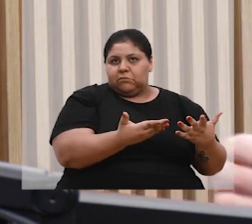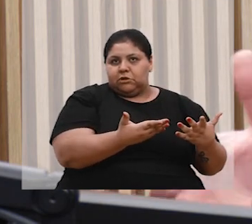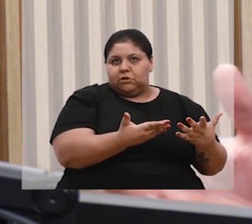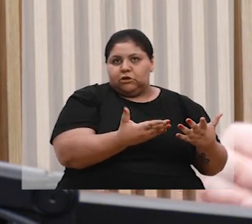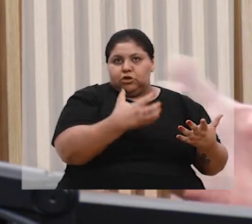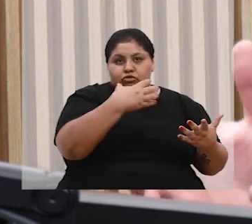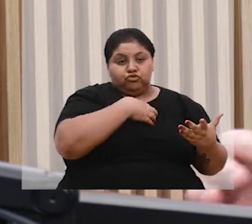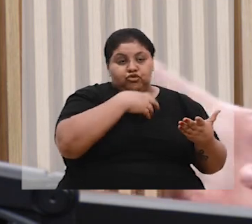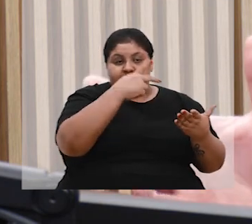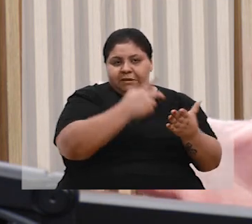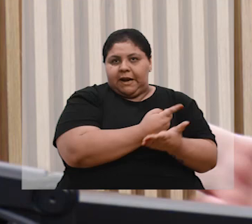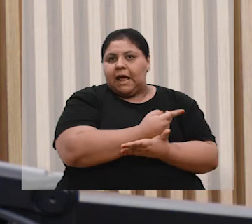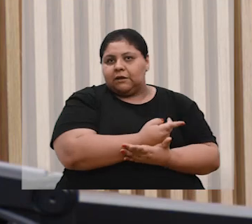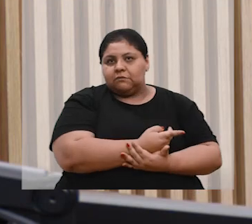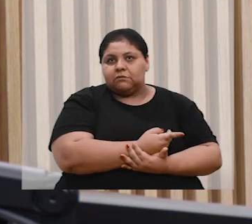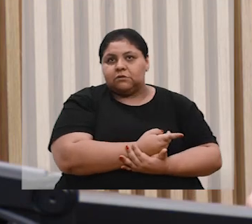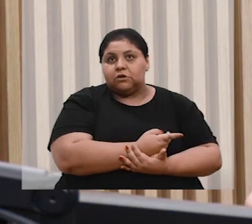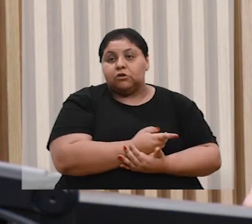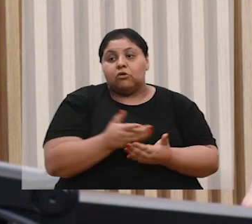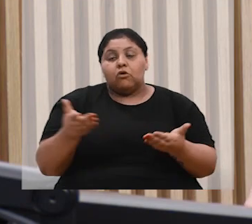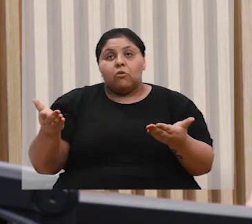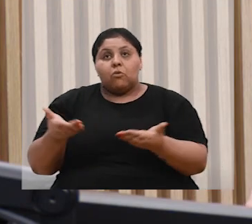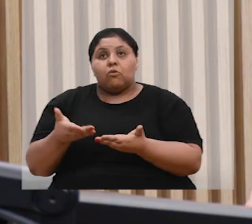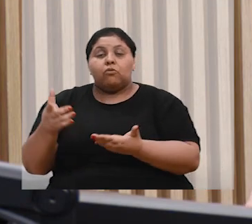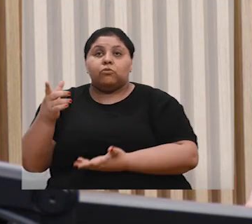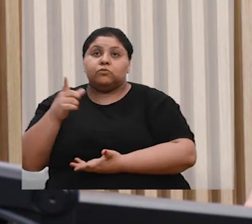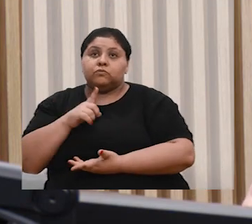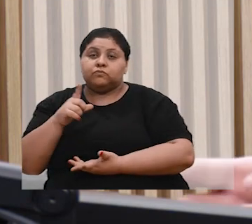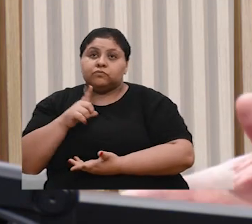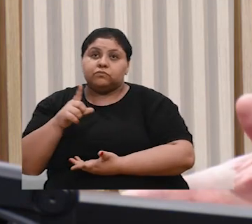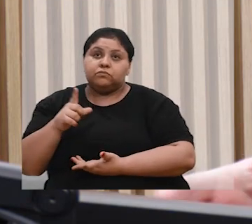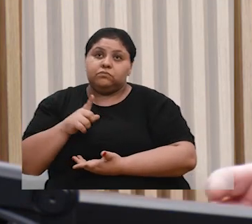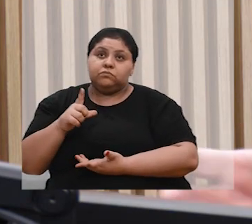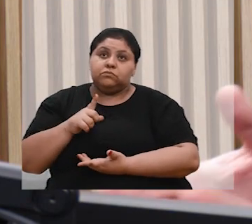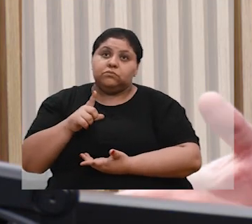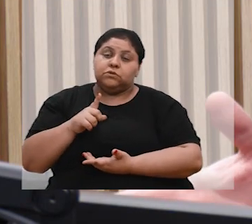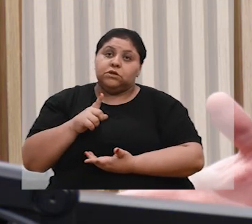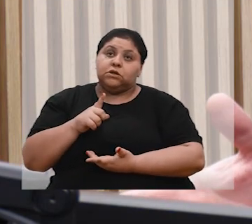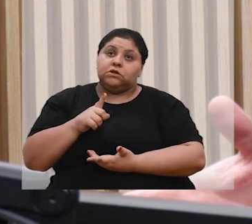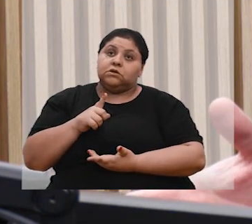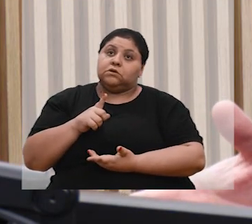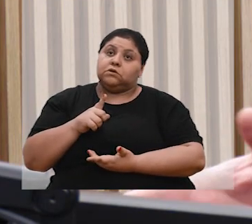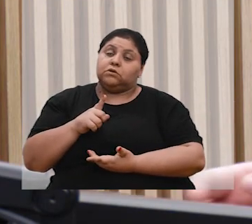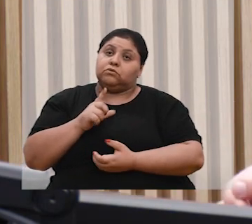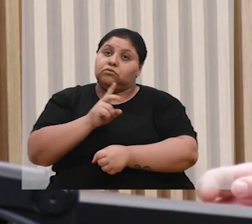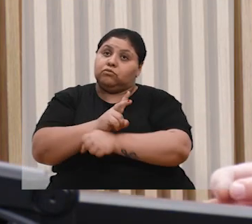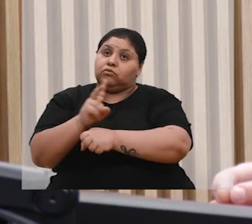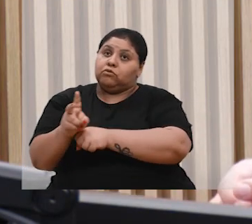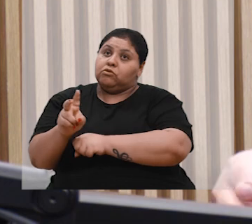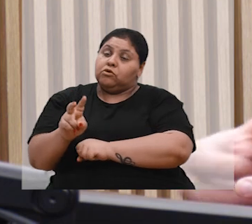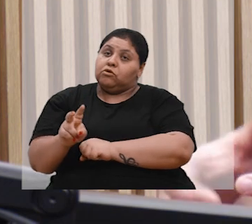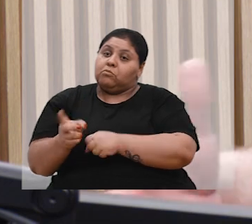enfim, de maneira ilegal, né, algo assim, e hoje exige um ressarcimento.